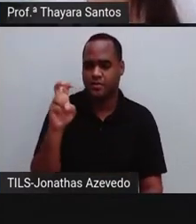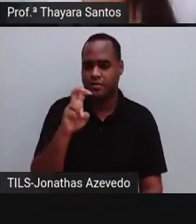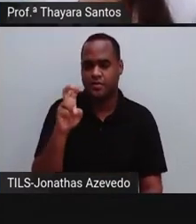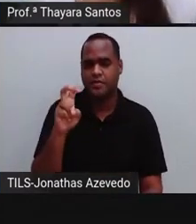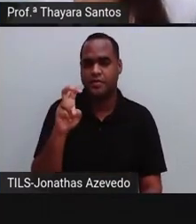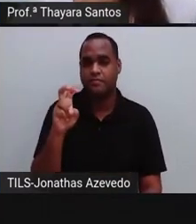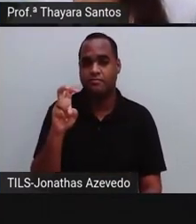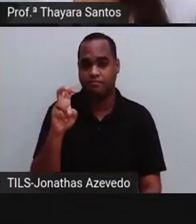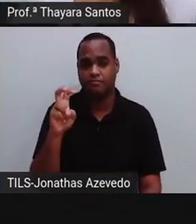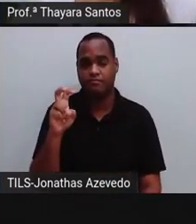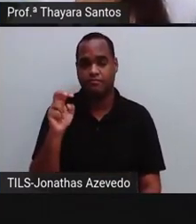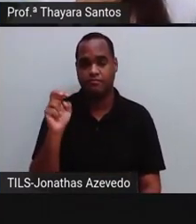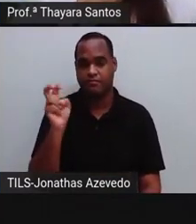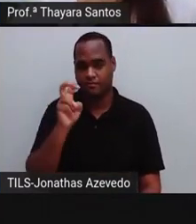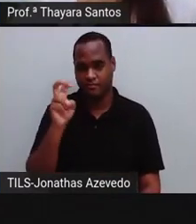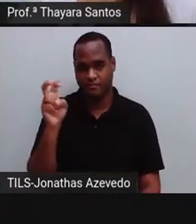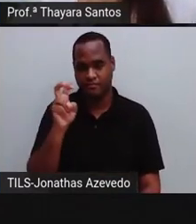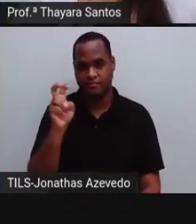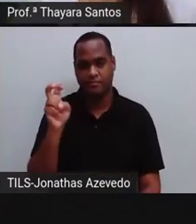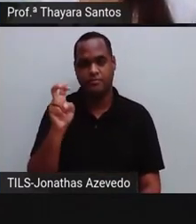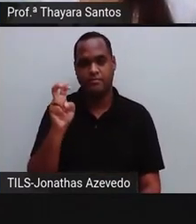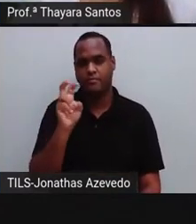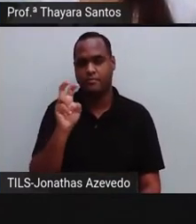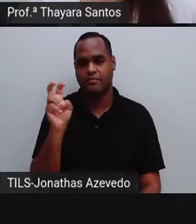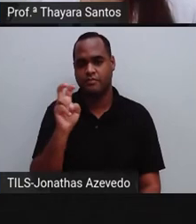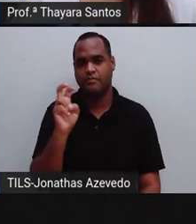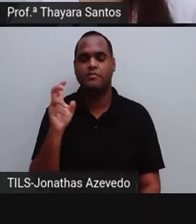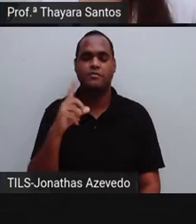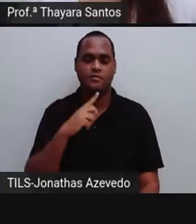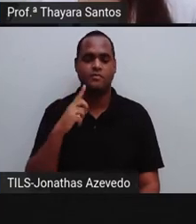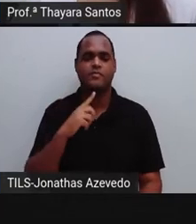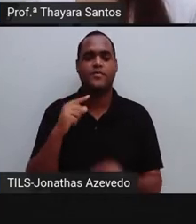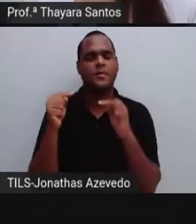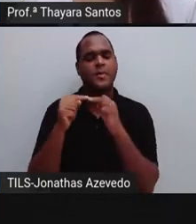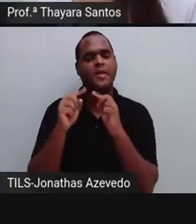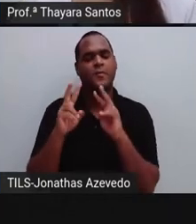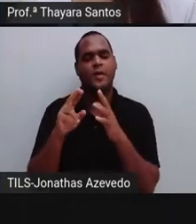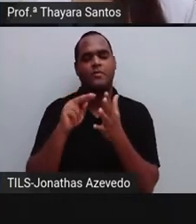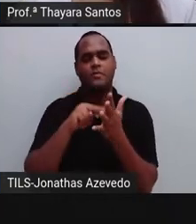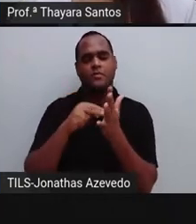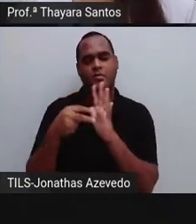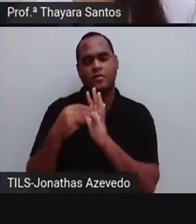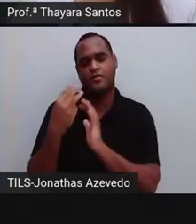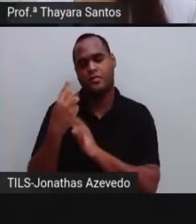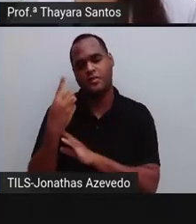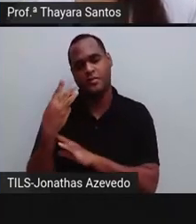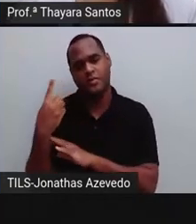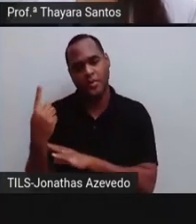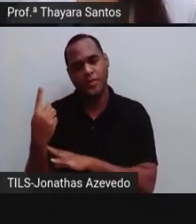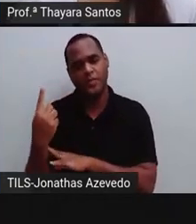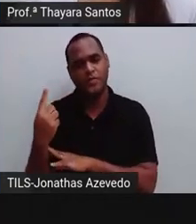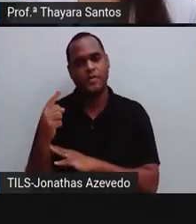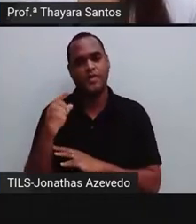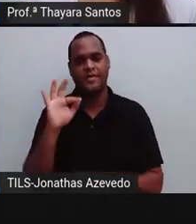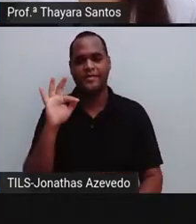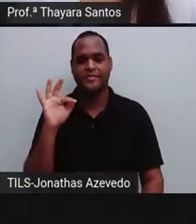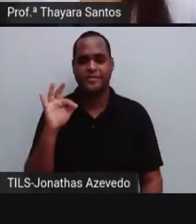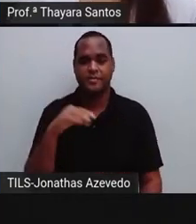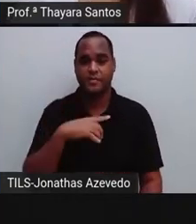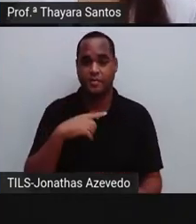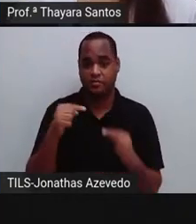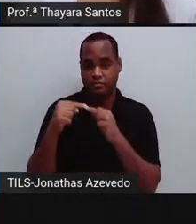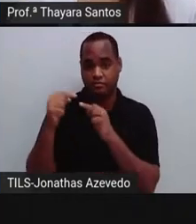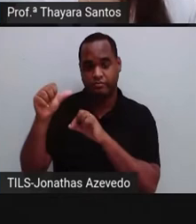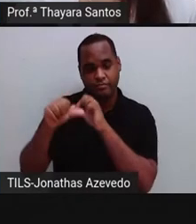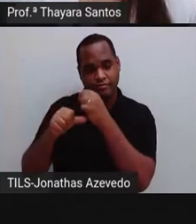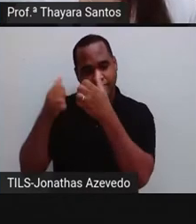55. Ó, 55 graus Celsius é a mesma coisa que 131 Fahrenheit. Aí aqui embaixo